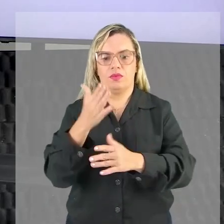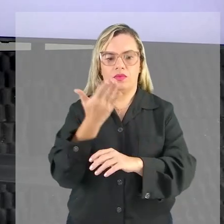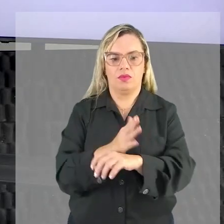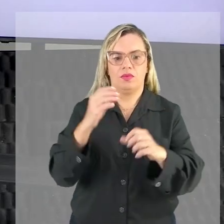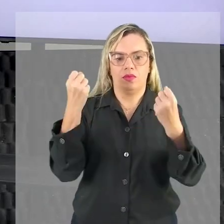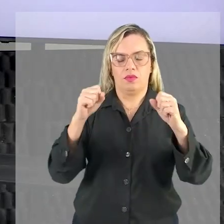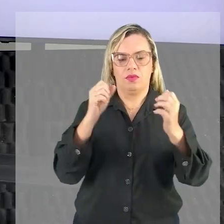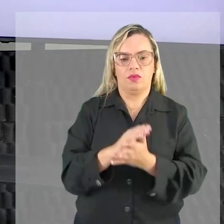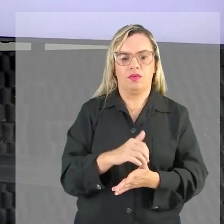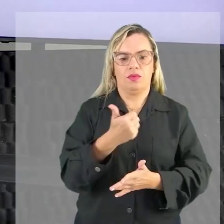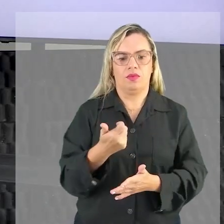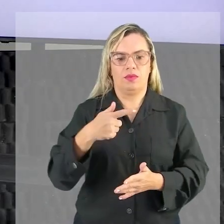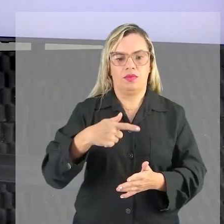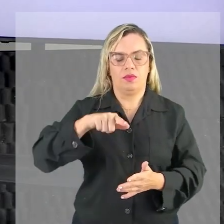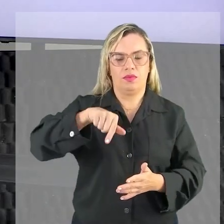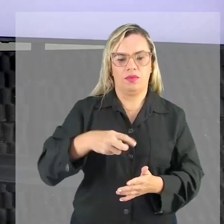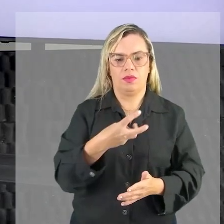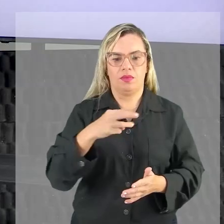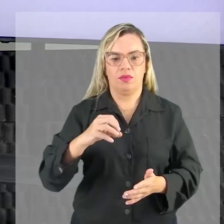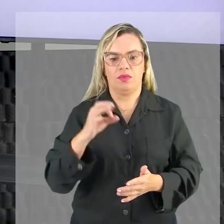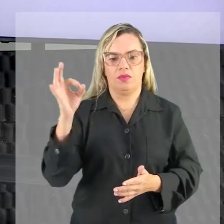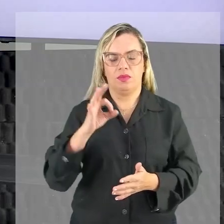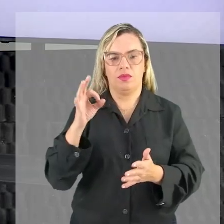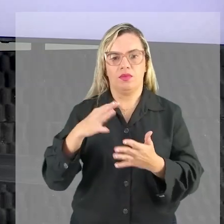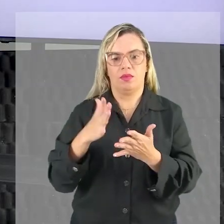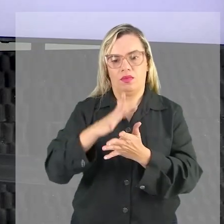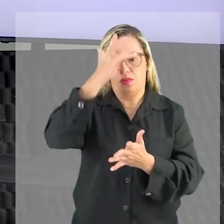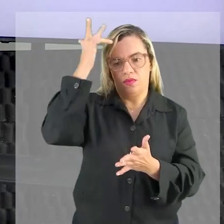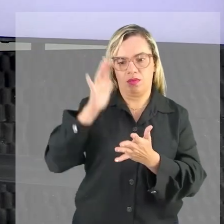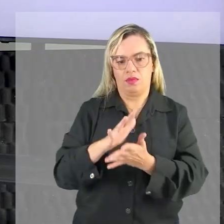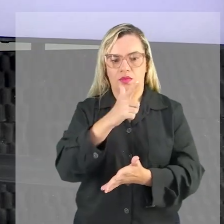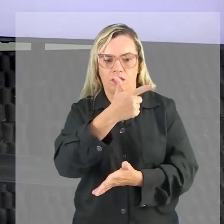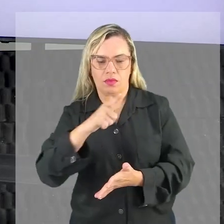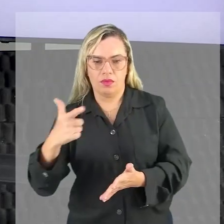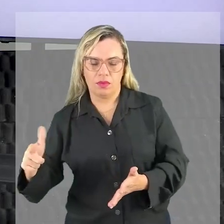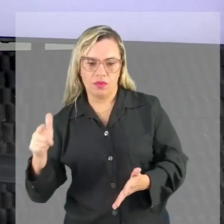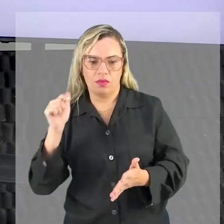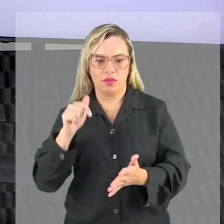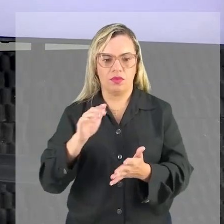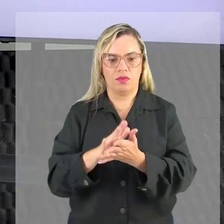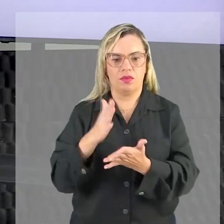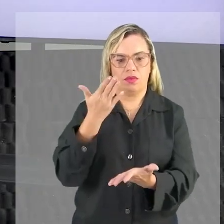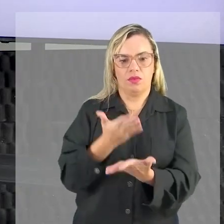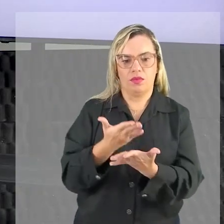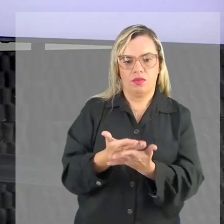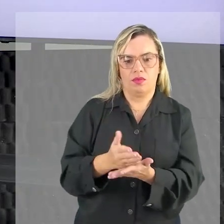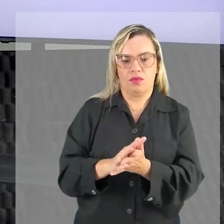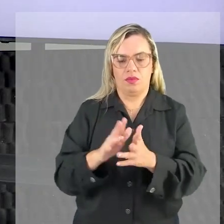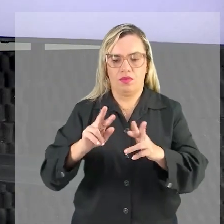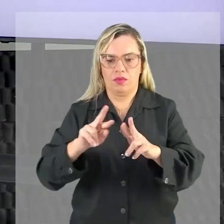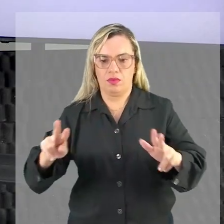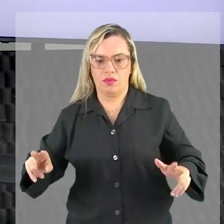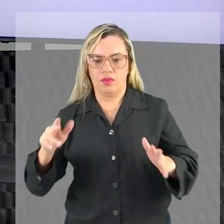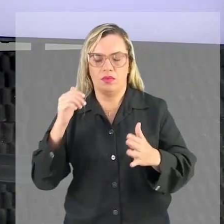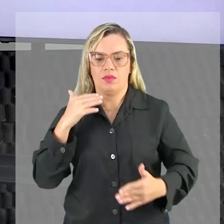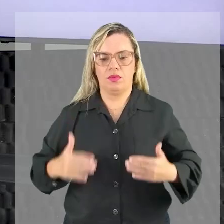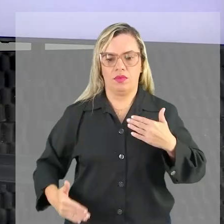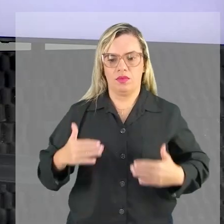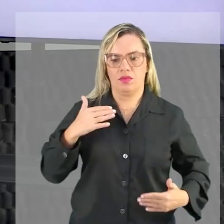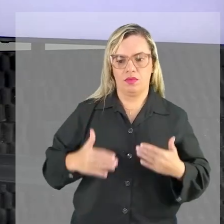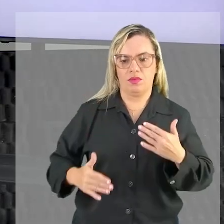Enquanto 17% das pessoas que não tinham instrução realizavam diversas práticas corporais, esse percentual